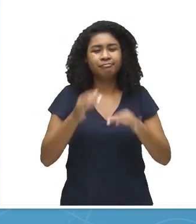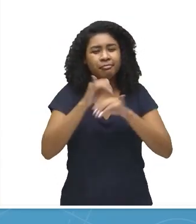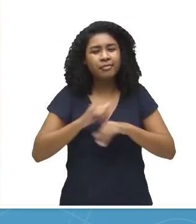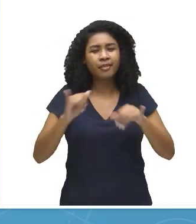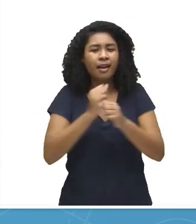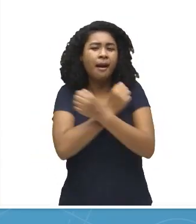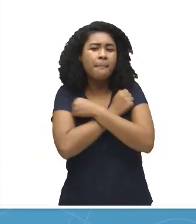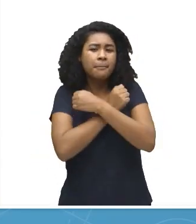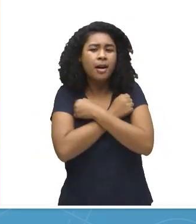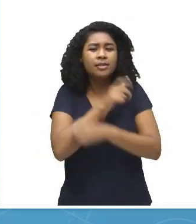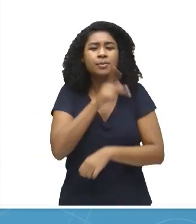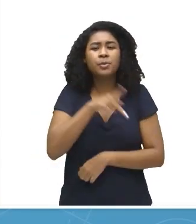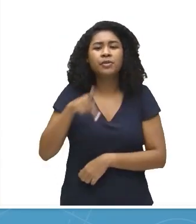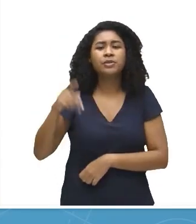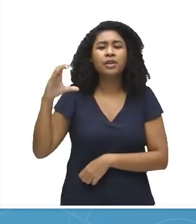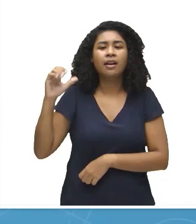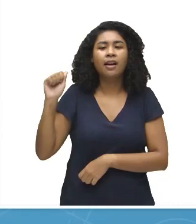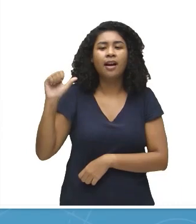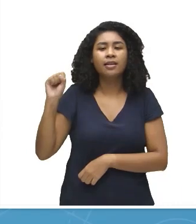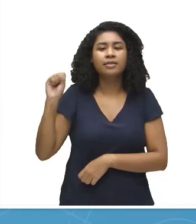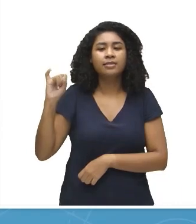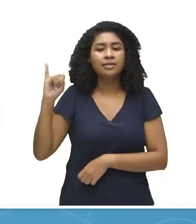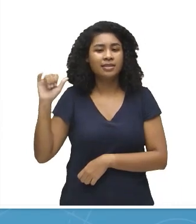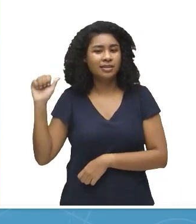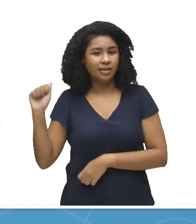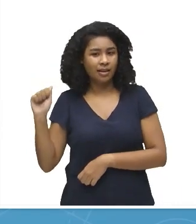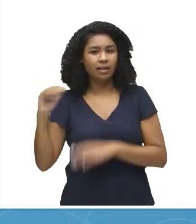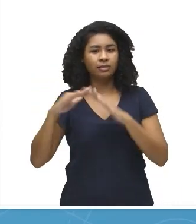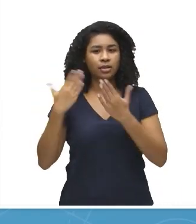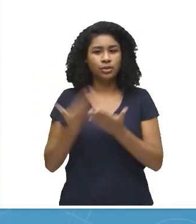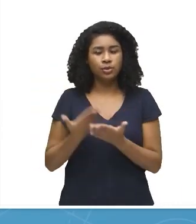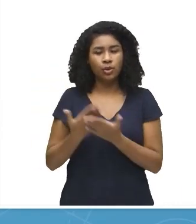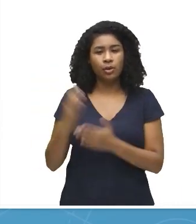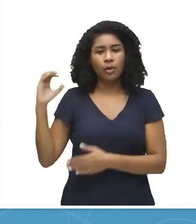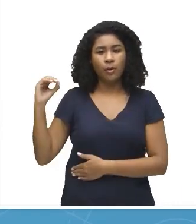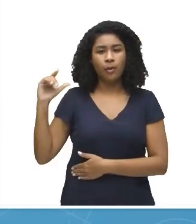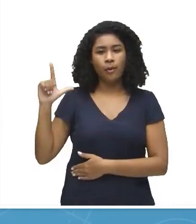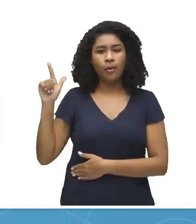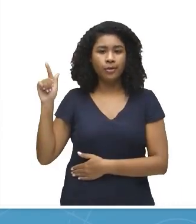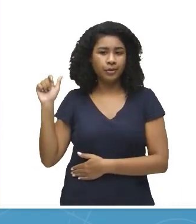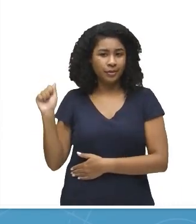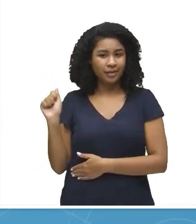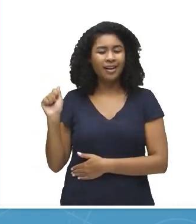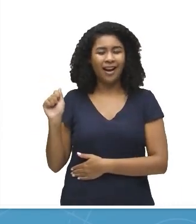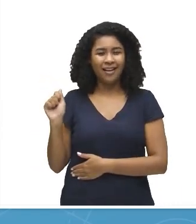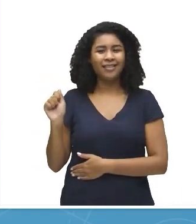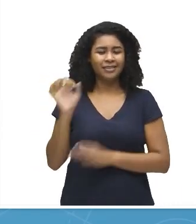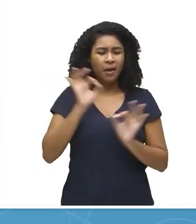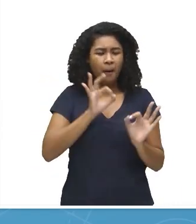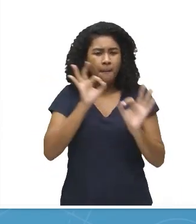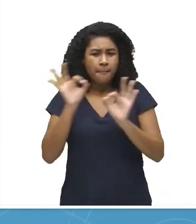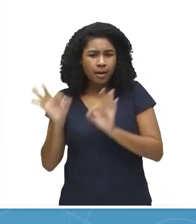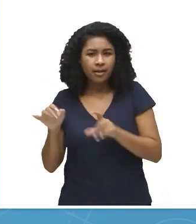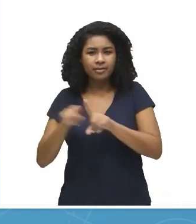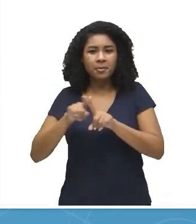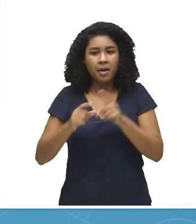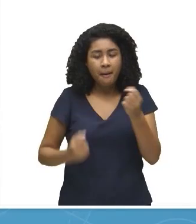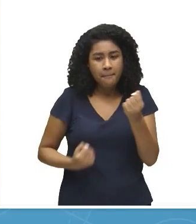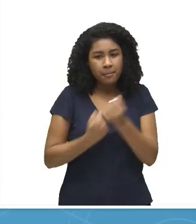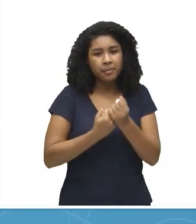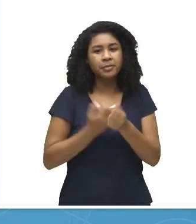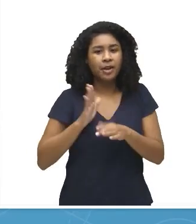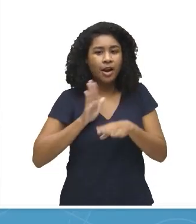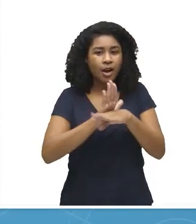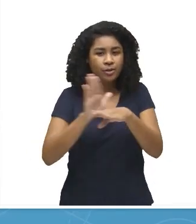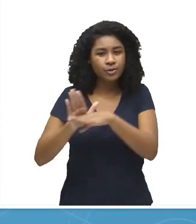para a professora Cássia, né, da Escola Olga Falcone, que está acompanhando aí os nossos alunos, está acompanhando a aula